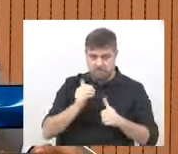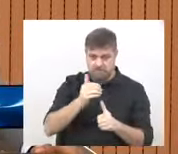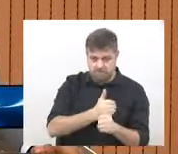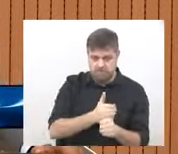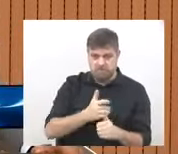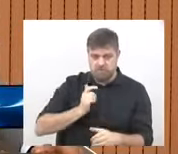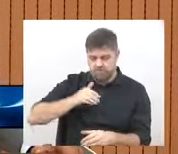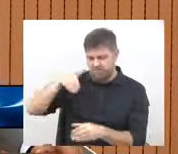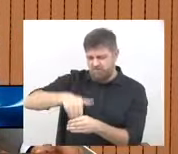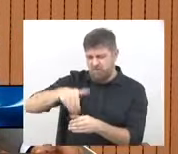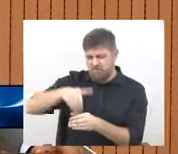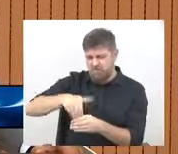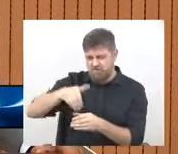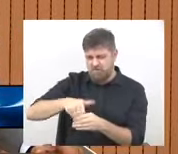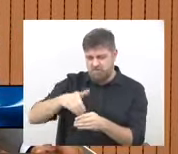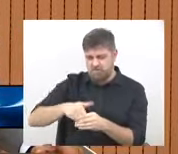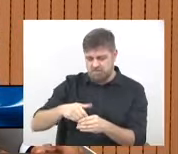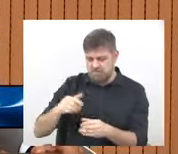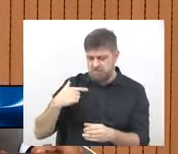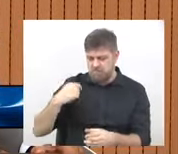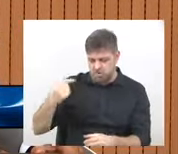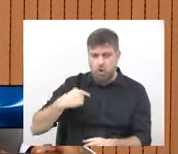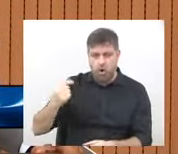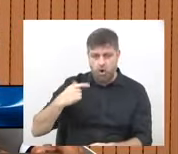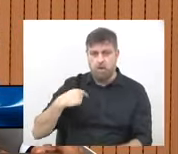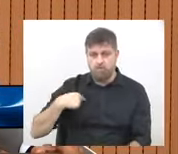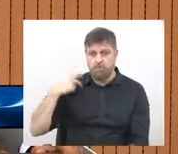minha eleição, que não são poucos votos,